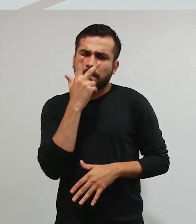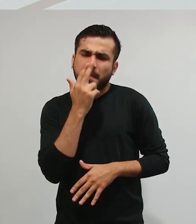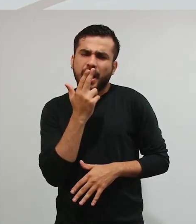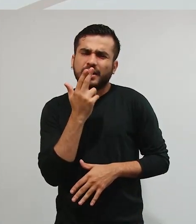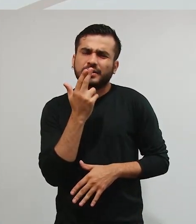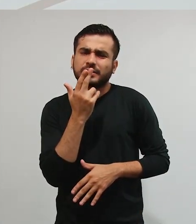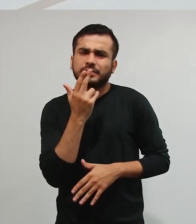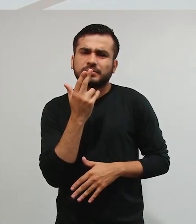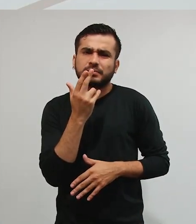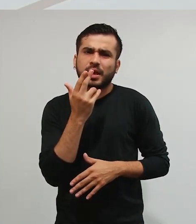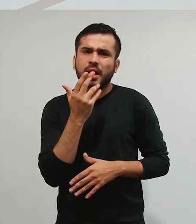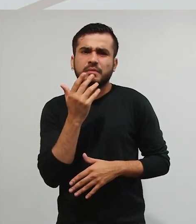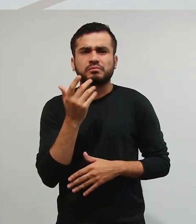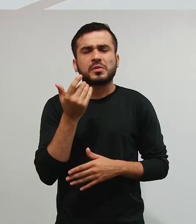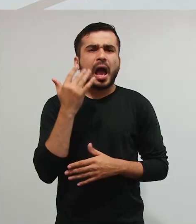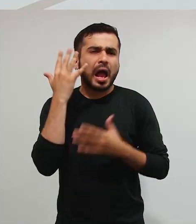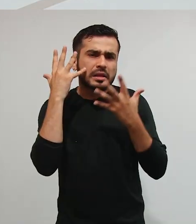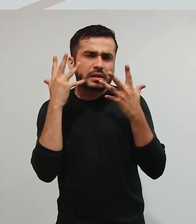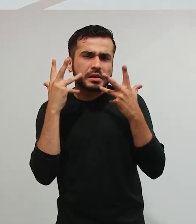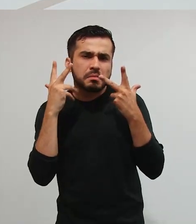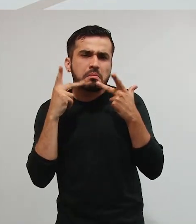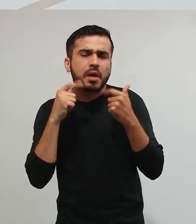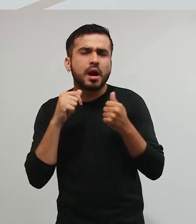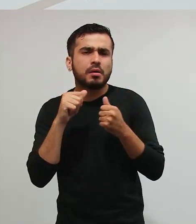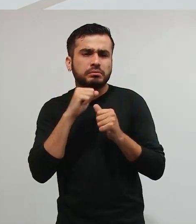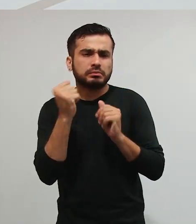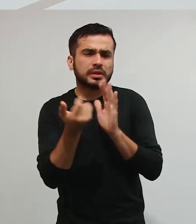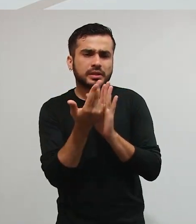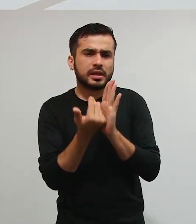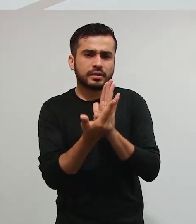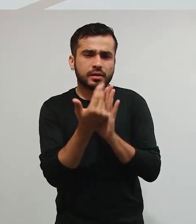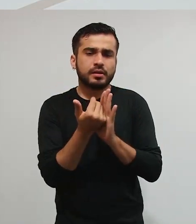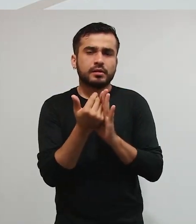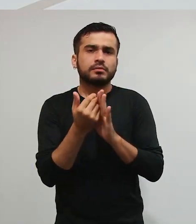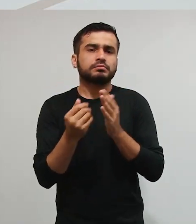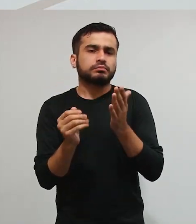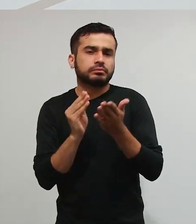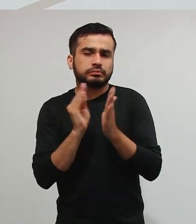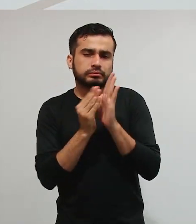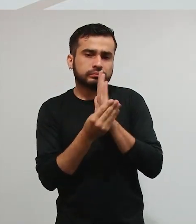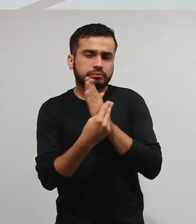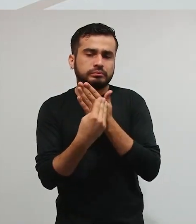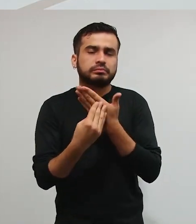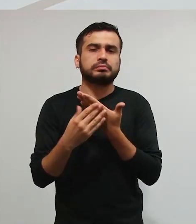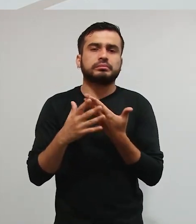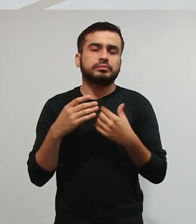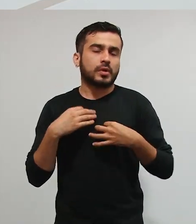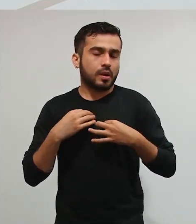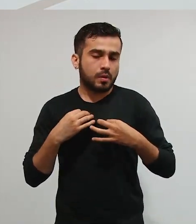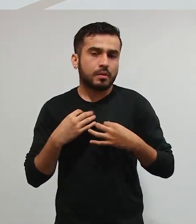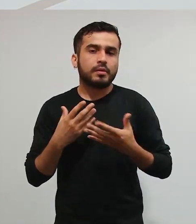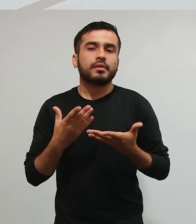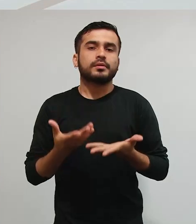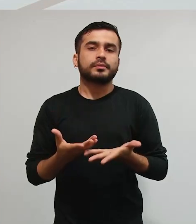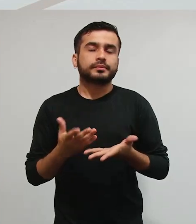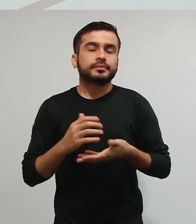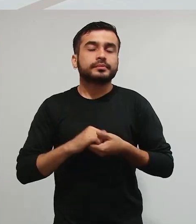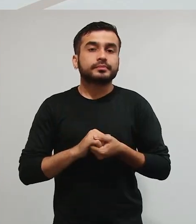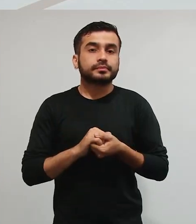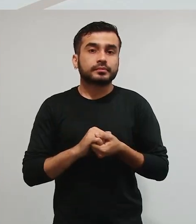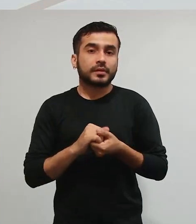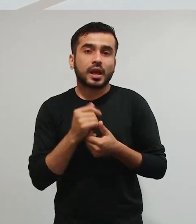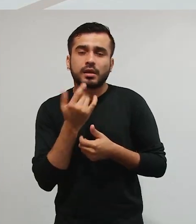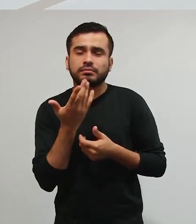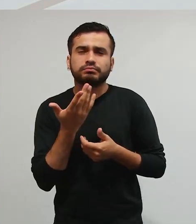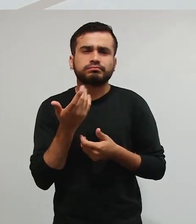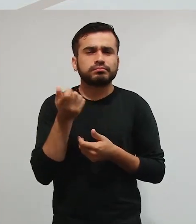que é a animal print, que é chique, né? Eu prefiro no português mesmo, né? Estampa de animal,